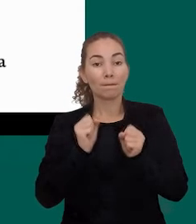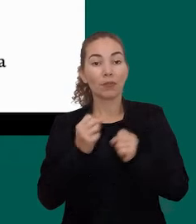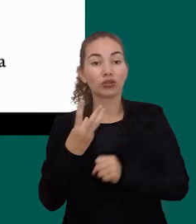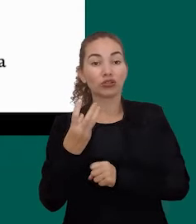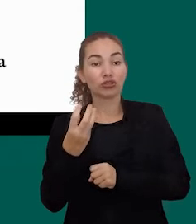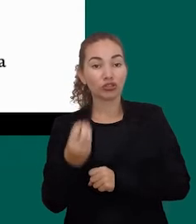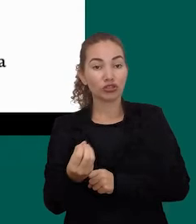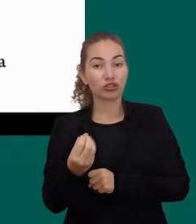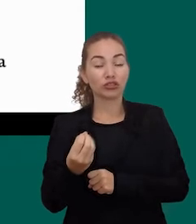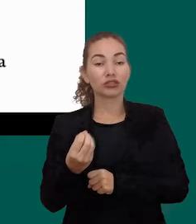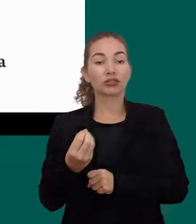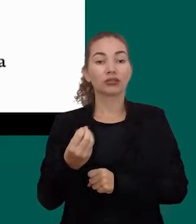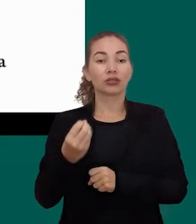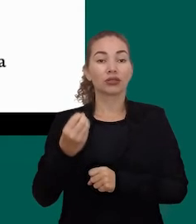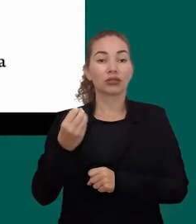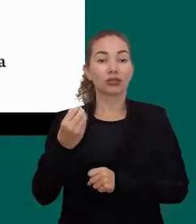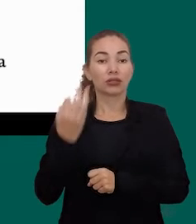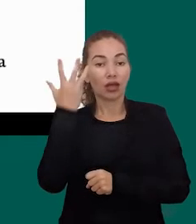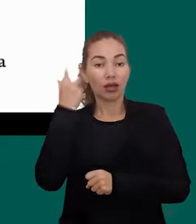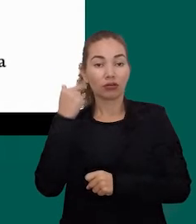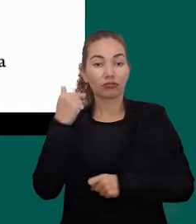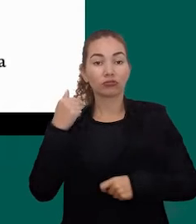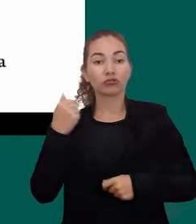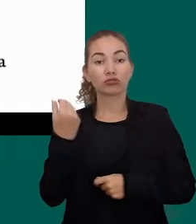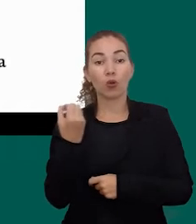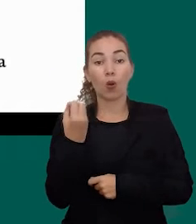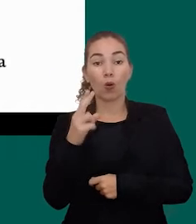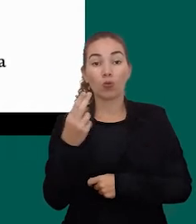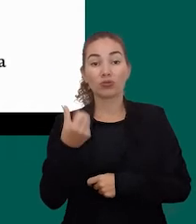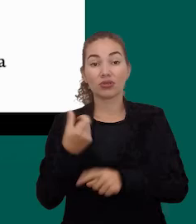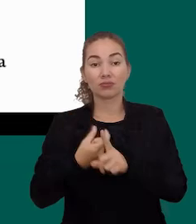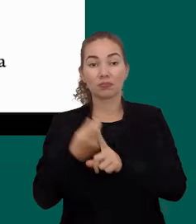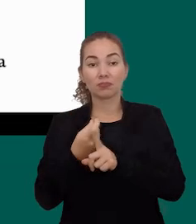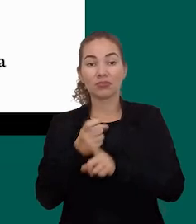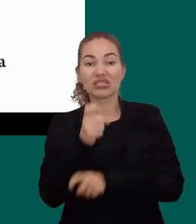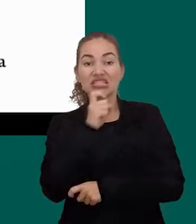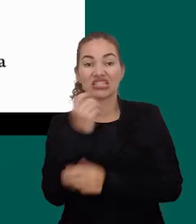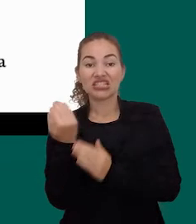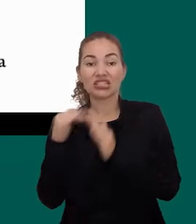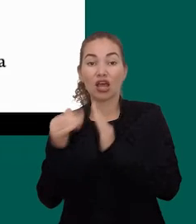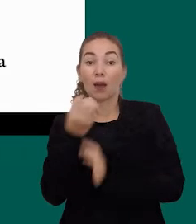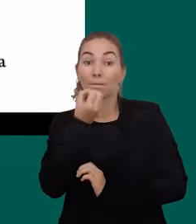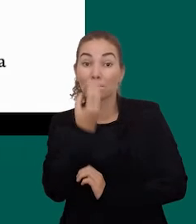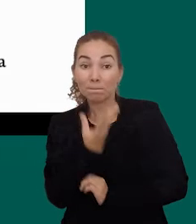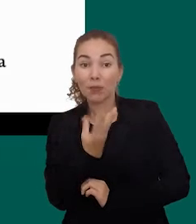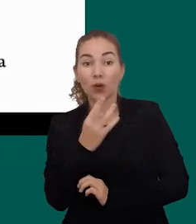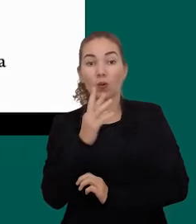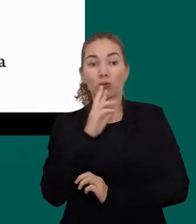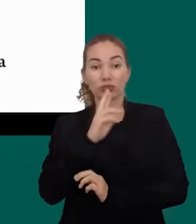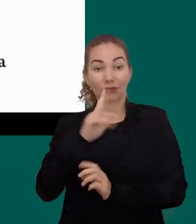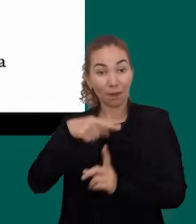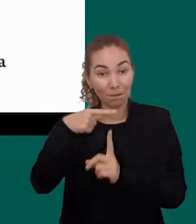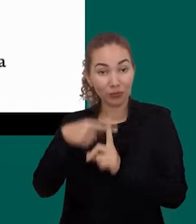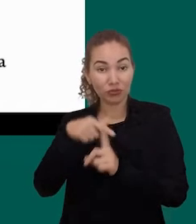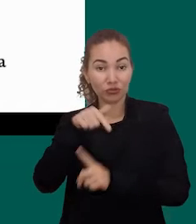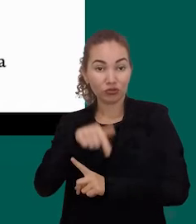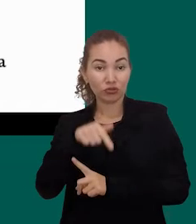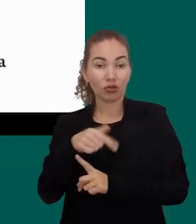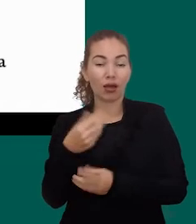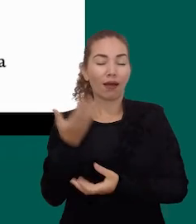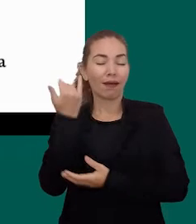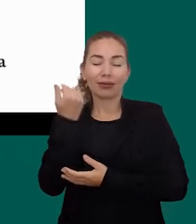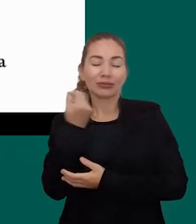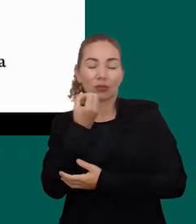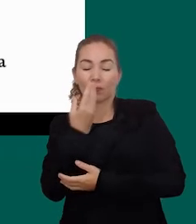em refrigerador ou 6 meses congelada, tá? Tem uma eficácia muito boa, né? Lembra que eu falei? Geralmente as vacinas de RNA não eram muito